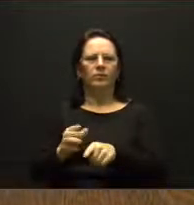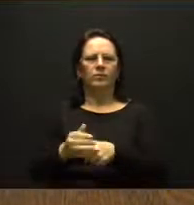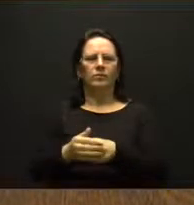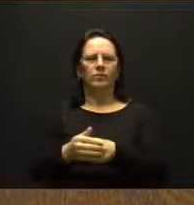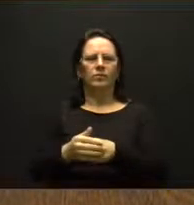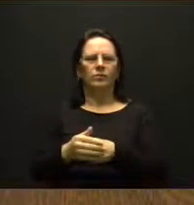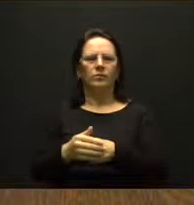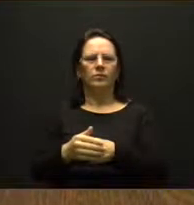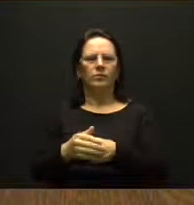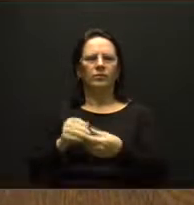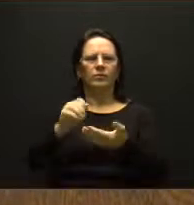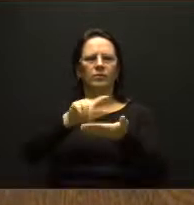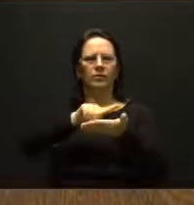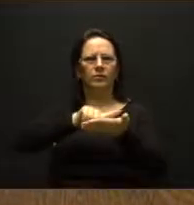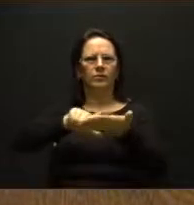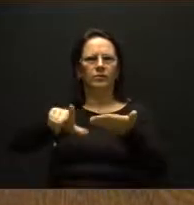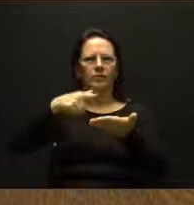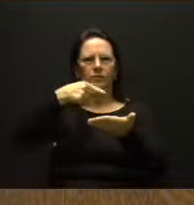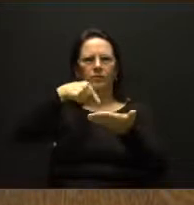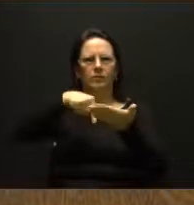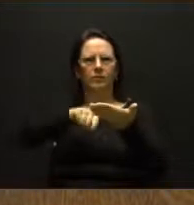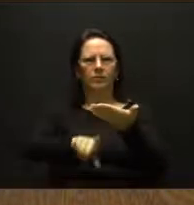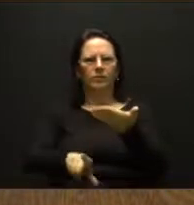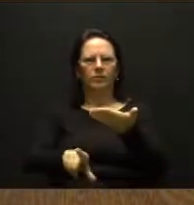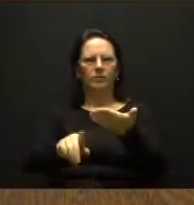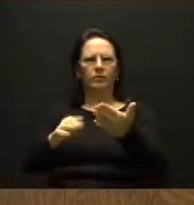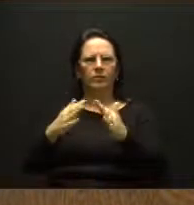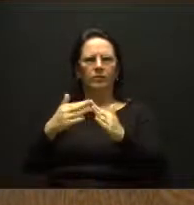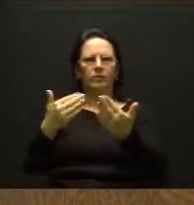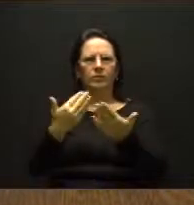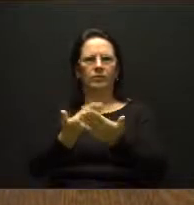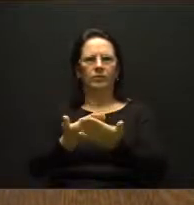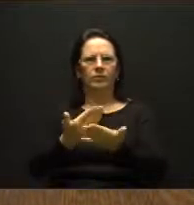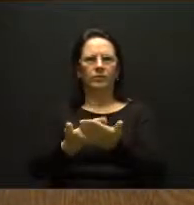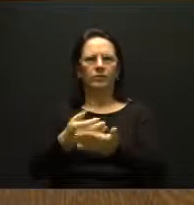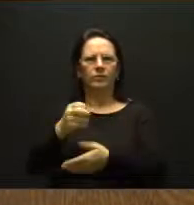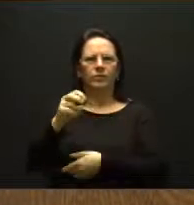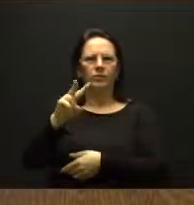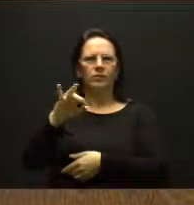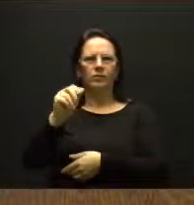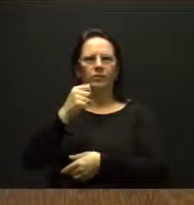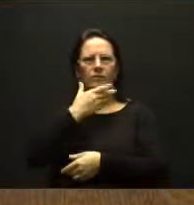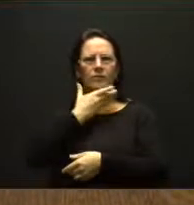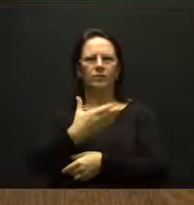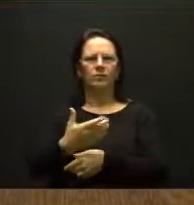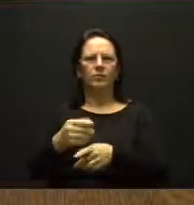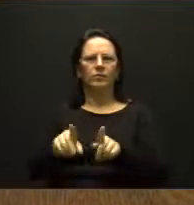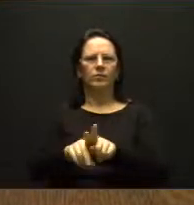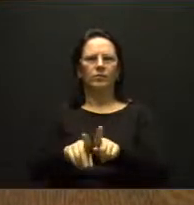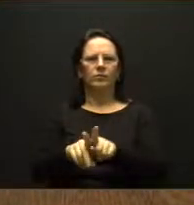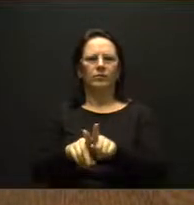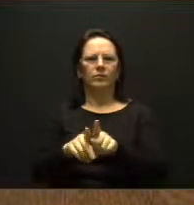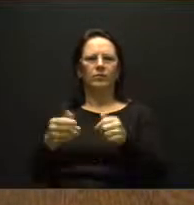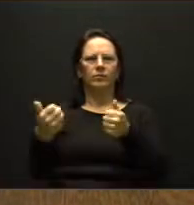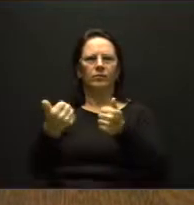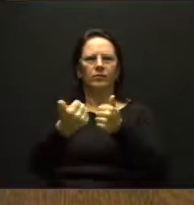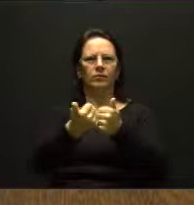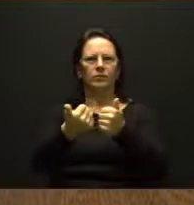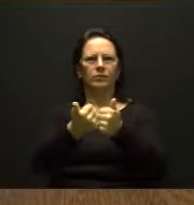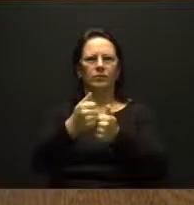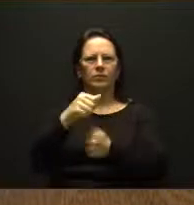desobstrução das galerias de esgoto da ume horas esteve soares campos natal substituição